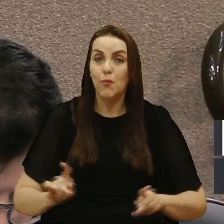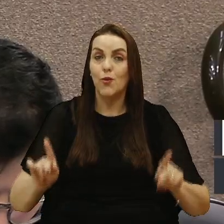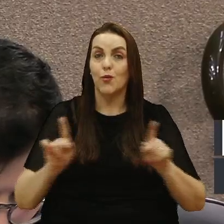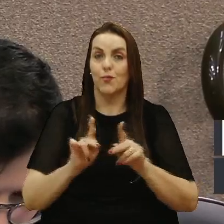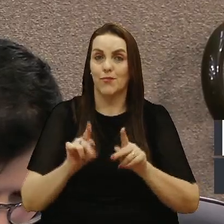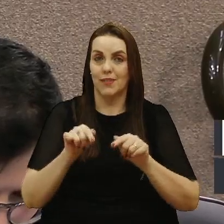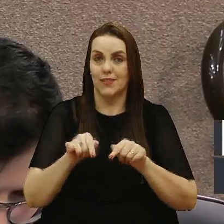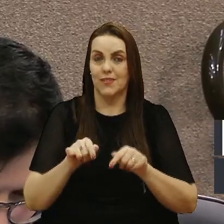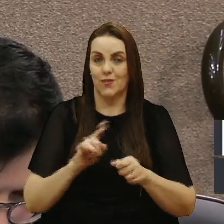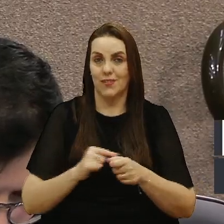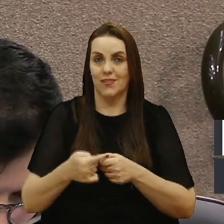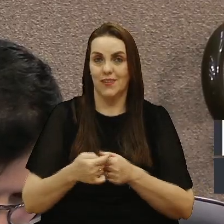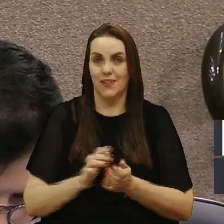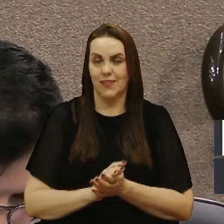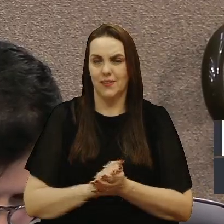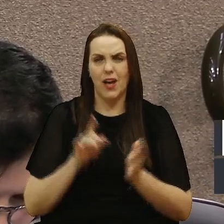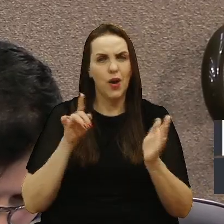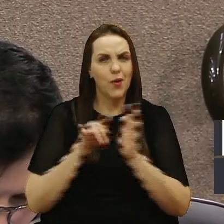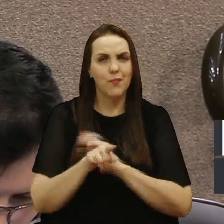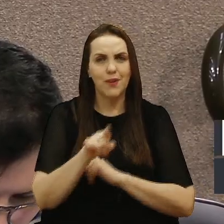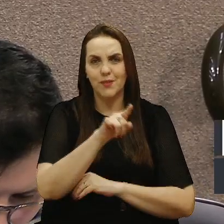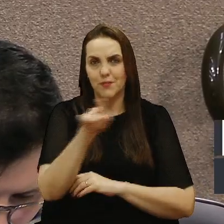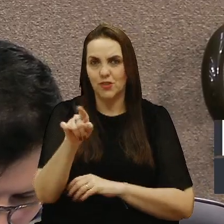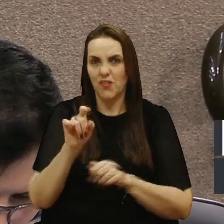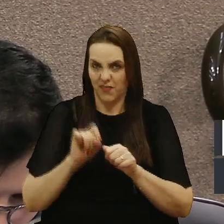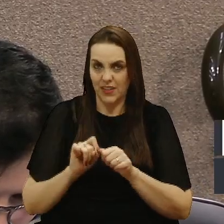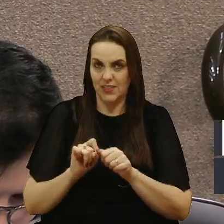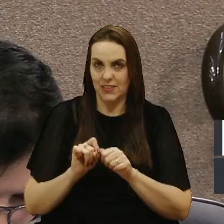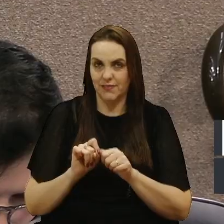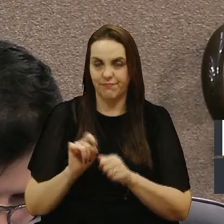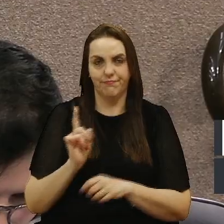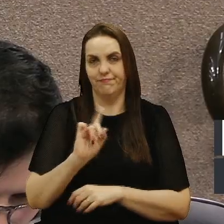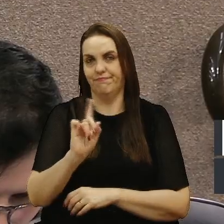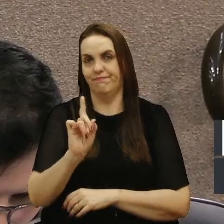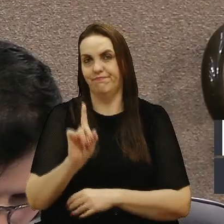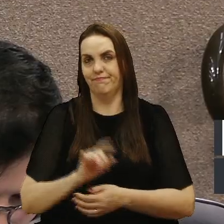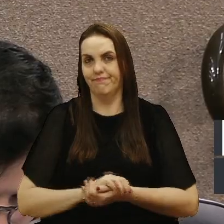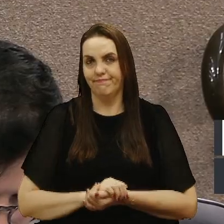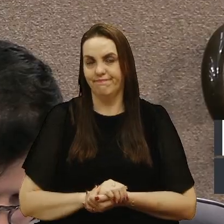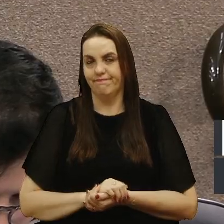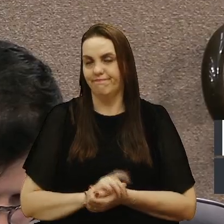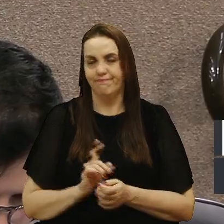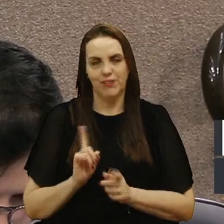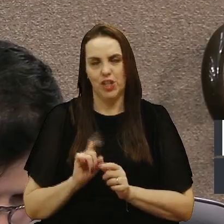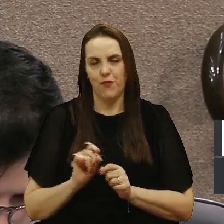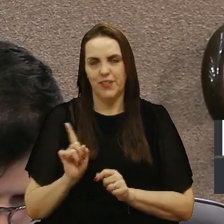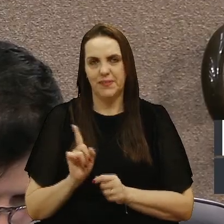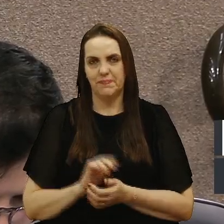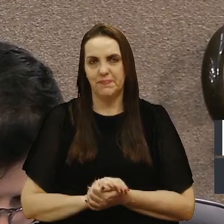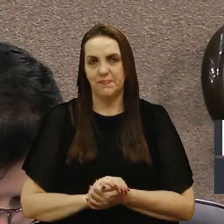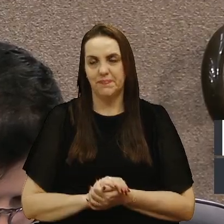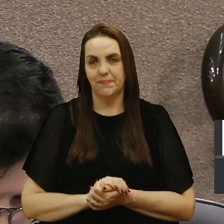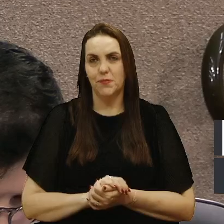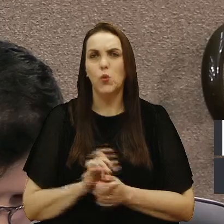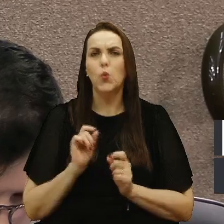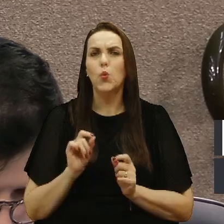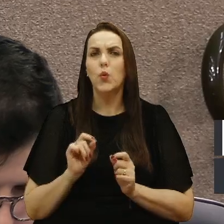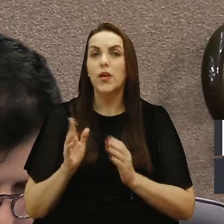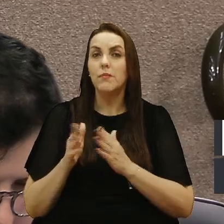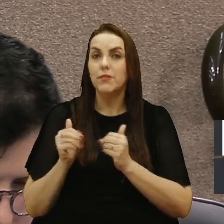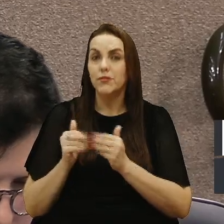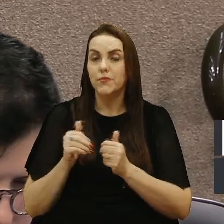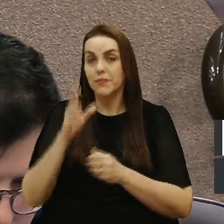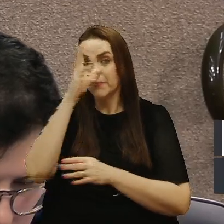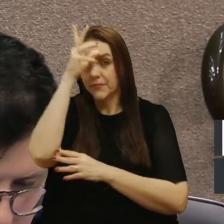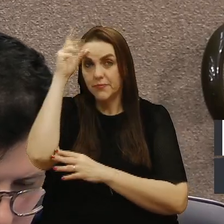população. Aí eu pergunto a você, foi feito? Não, não foi feito. O que a gente solicitou?